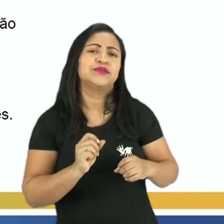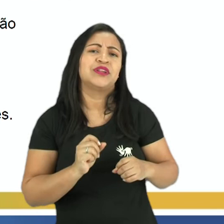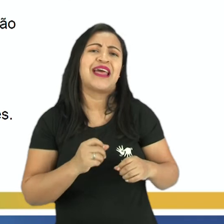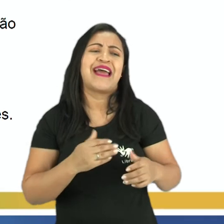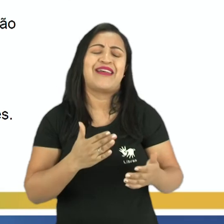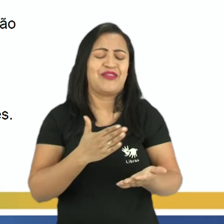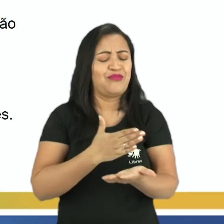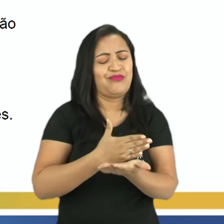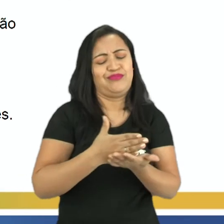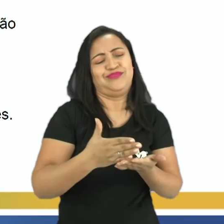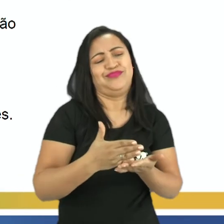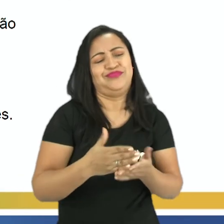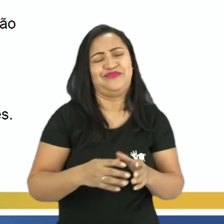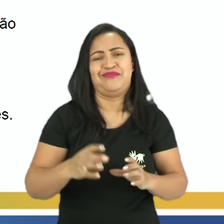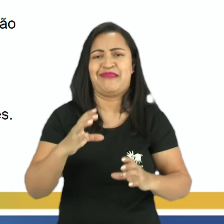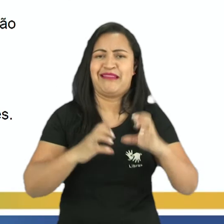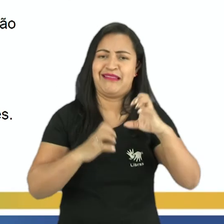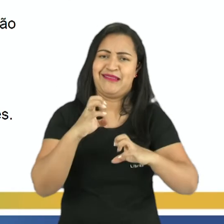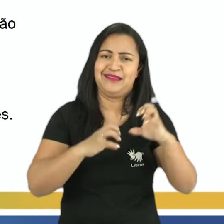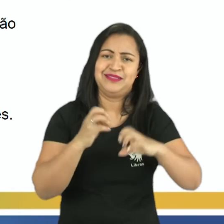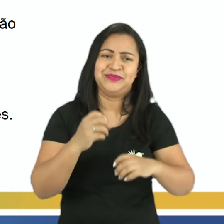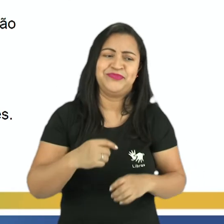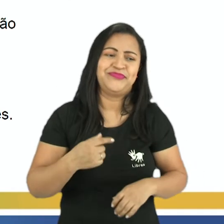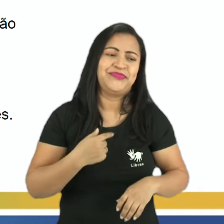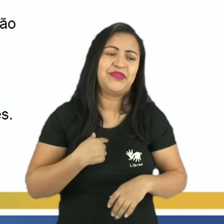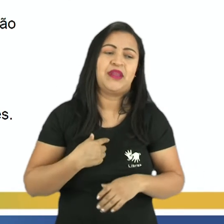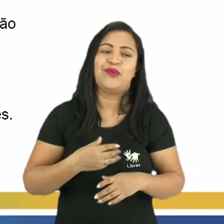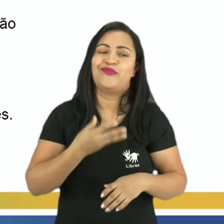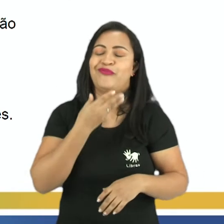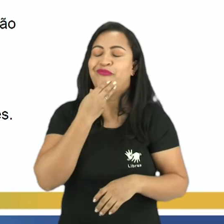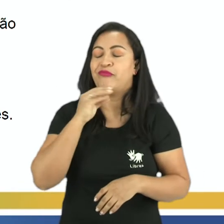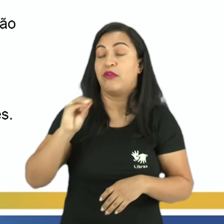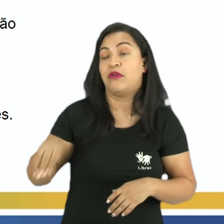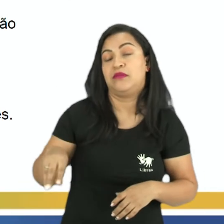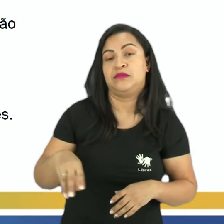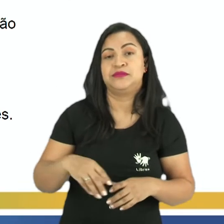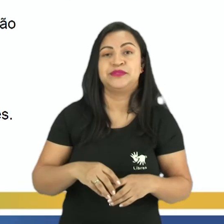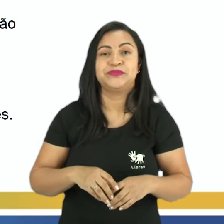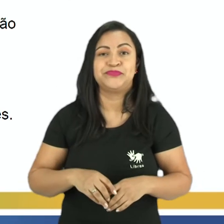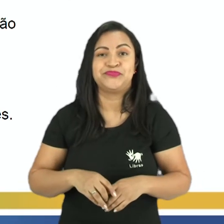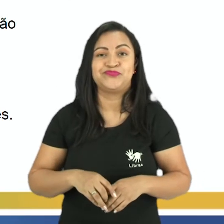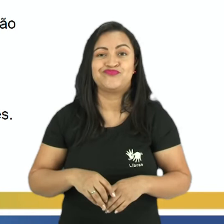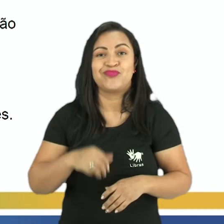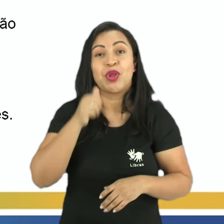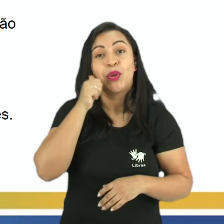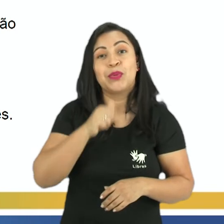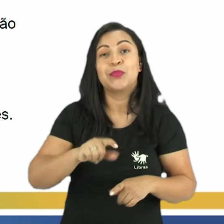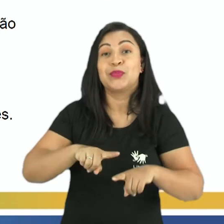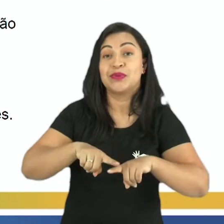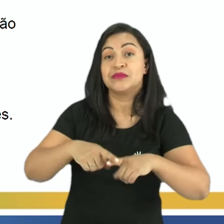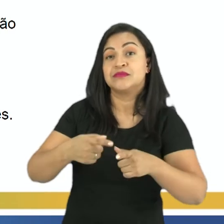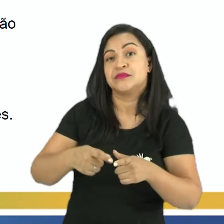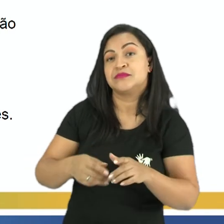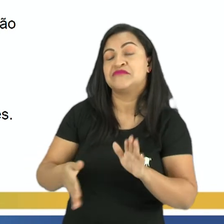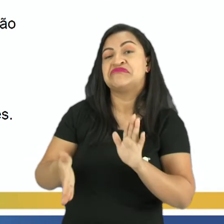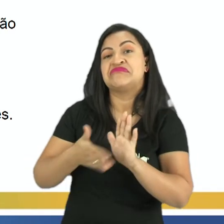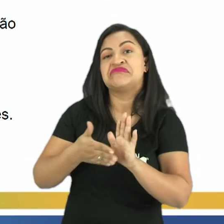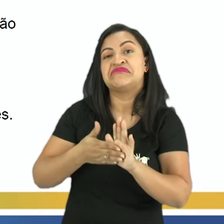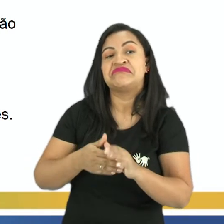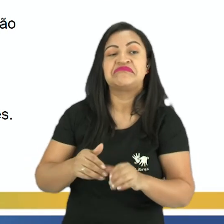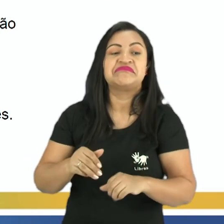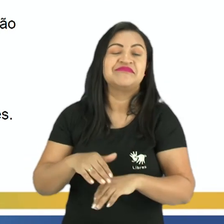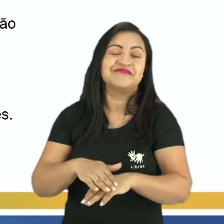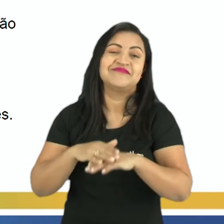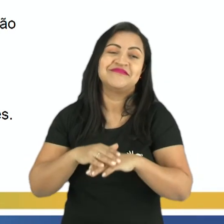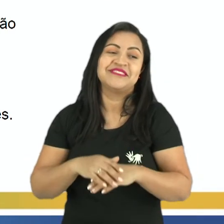agora começar uma discussão mesquinha. Eu me nego a ser ridículo. Silvia: pois eu proponho que sejamos.